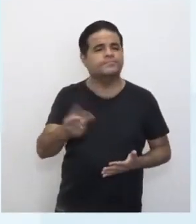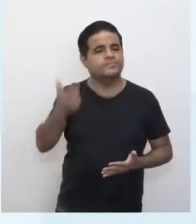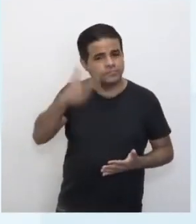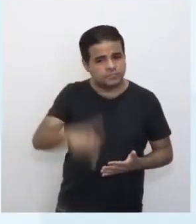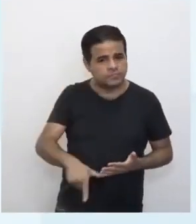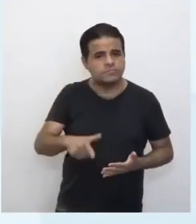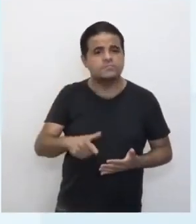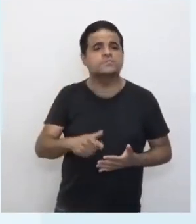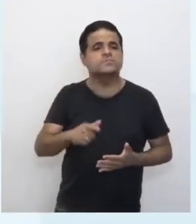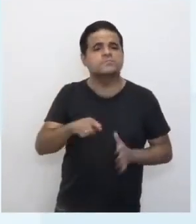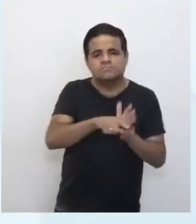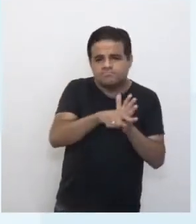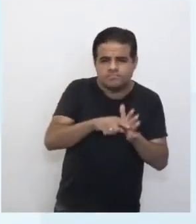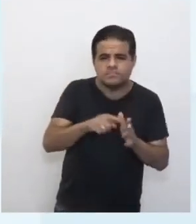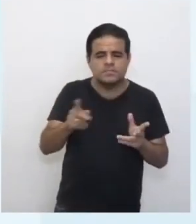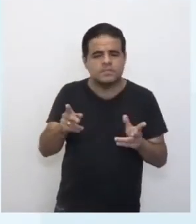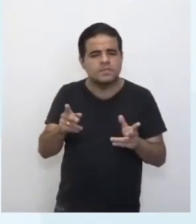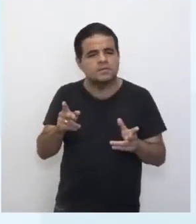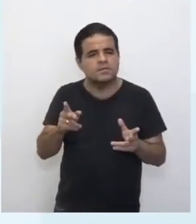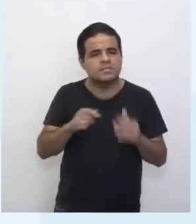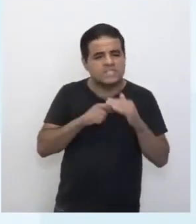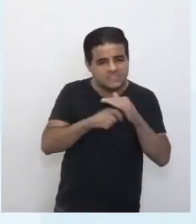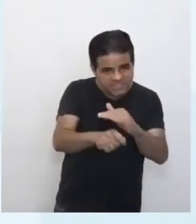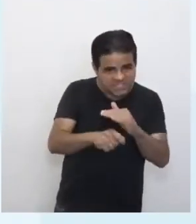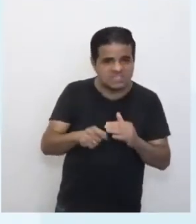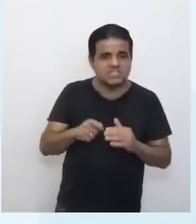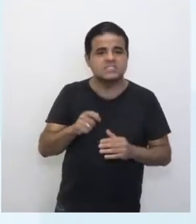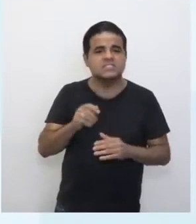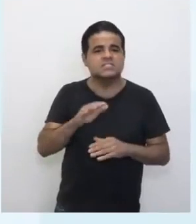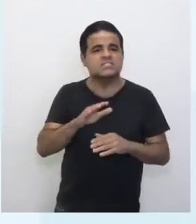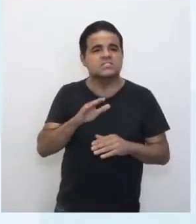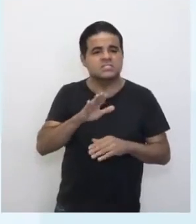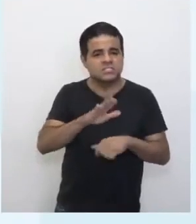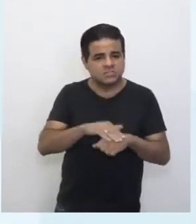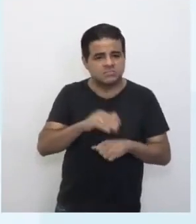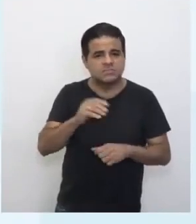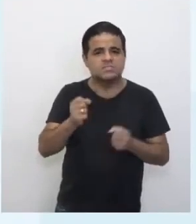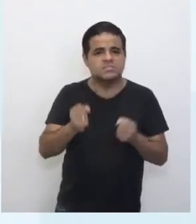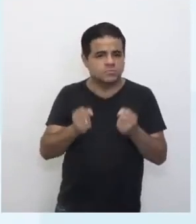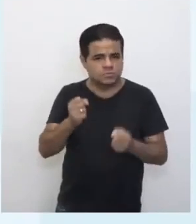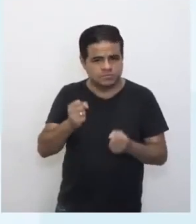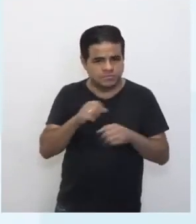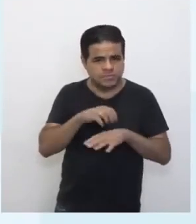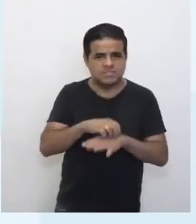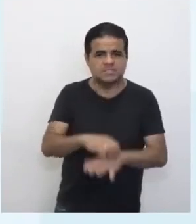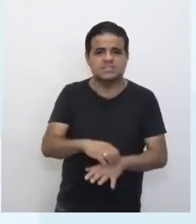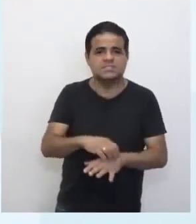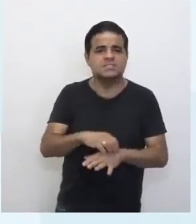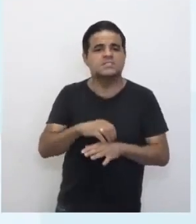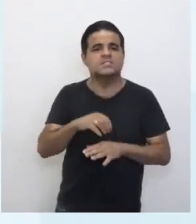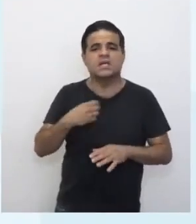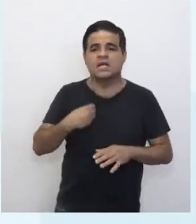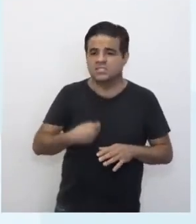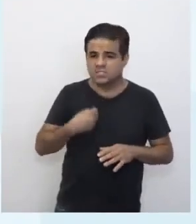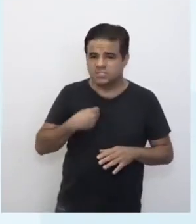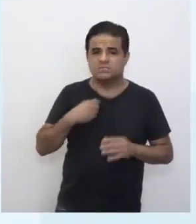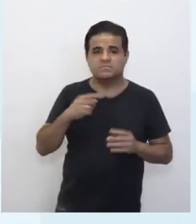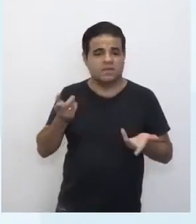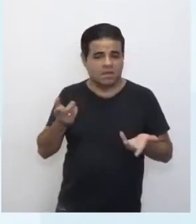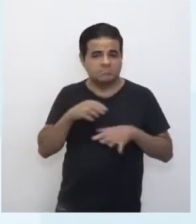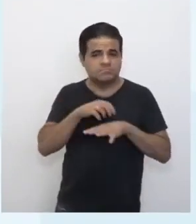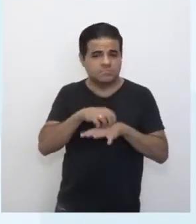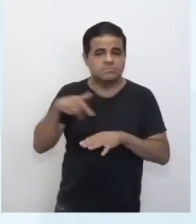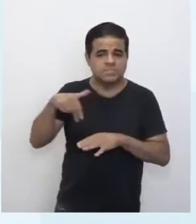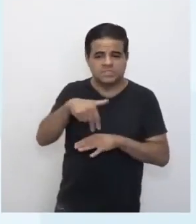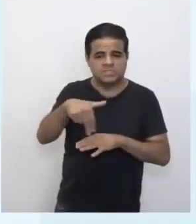uma afirmação. Ó. Investir na chamada mobilidade ativa, que inclui o transporte a pé e o uso de bicicletas, transformaria a nossa